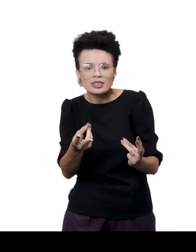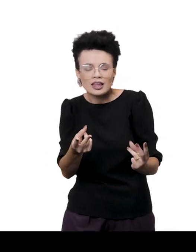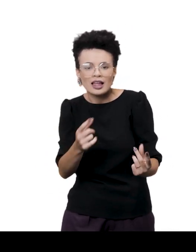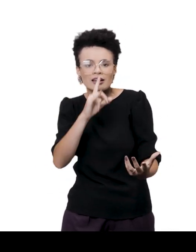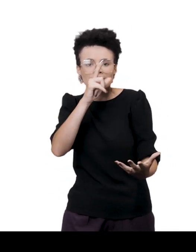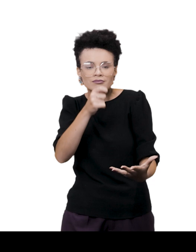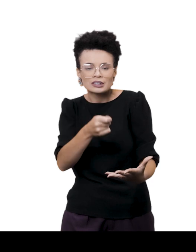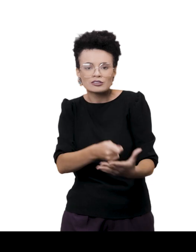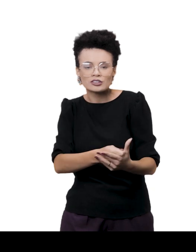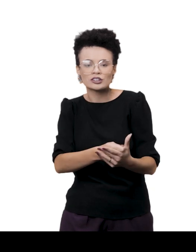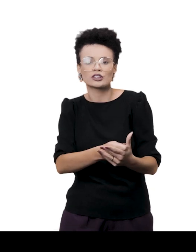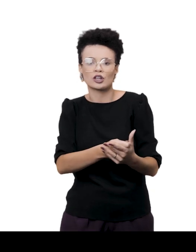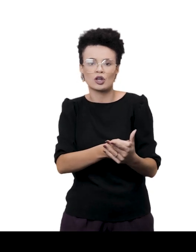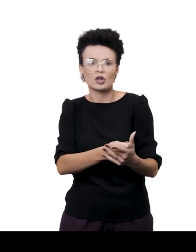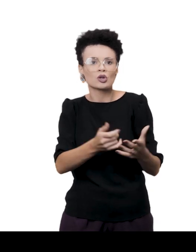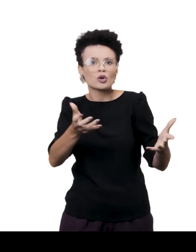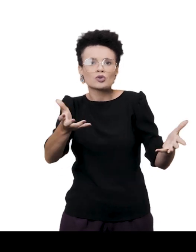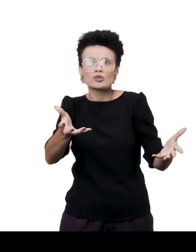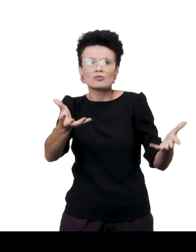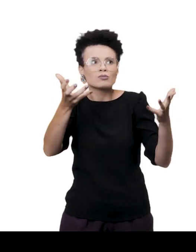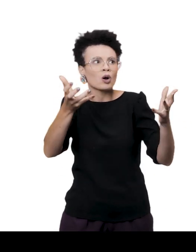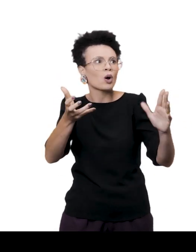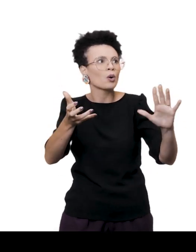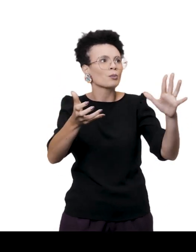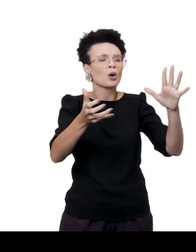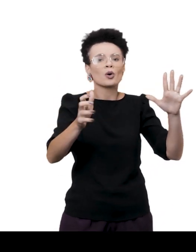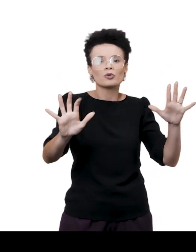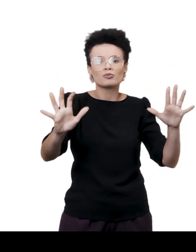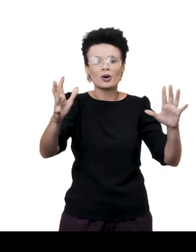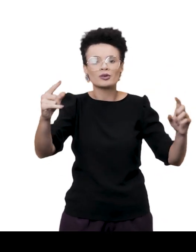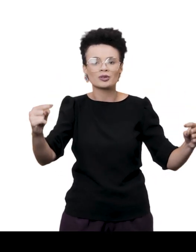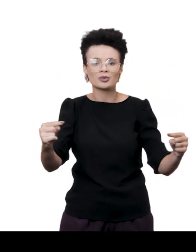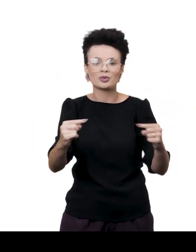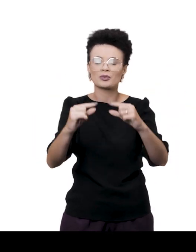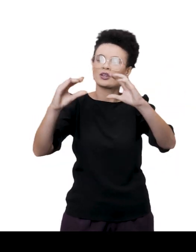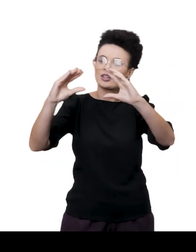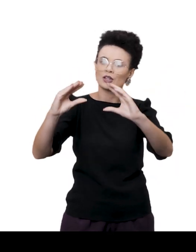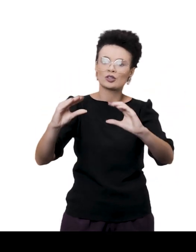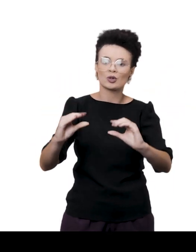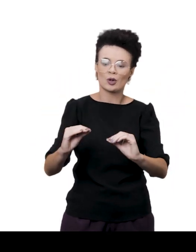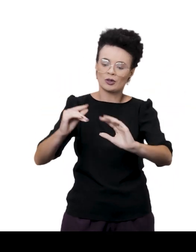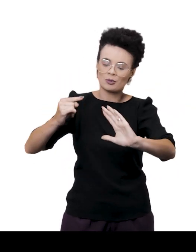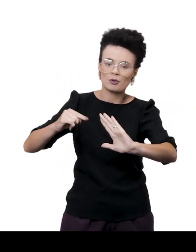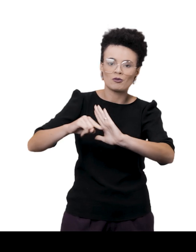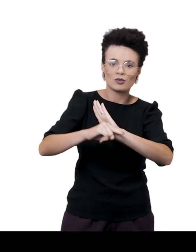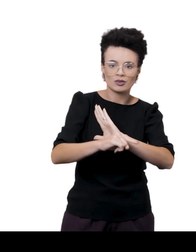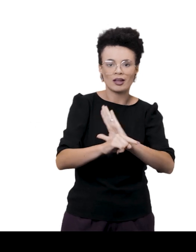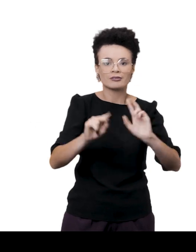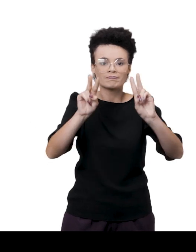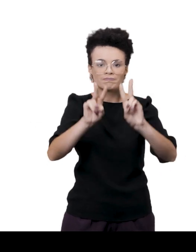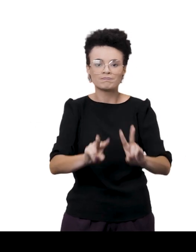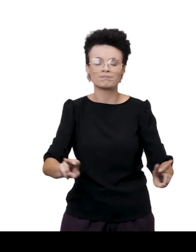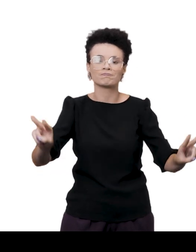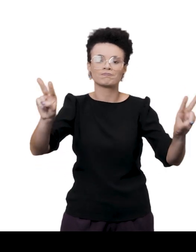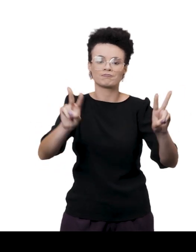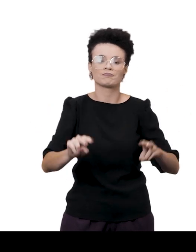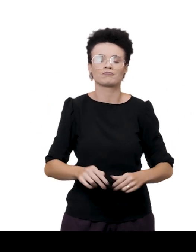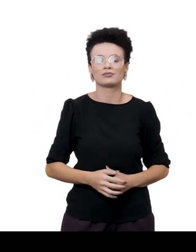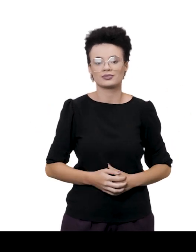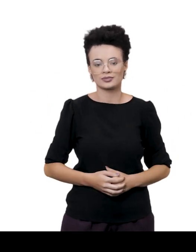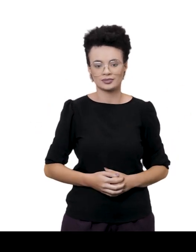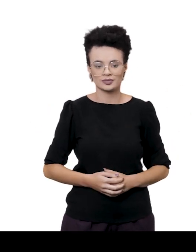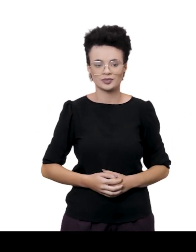os volumes bem definidos e a iluminação dramática reforça a atmosfera noturna e transcendental da